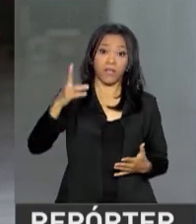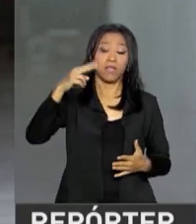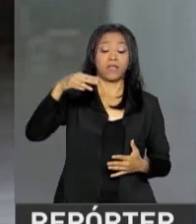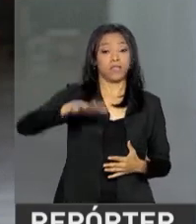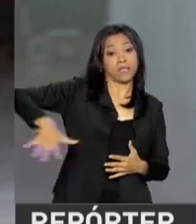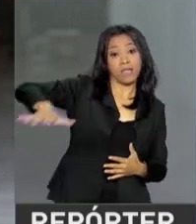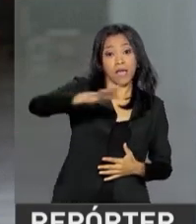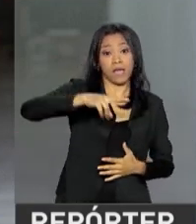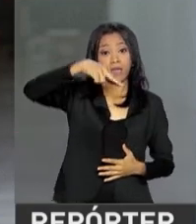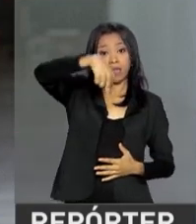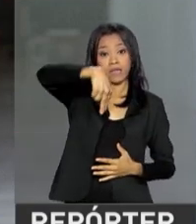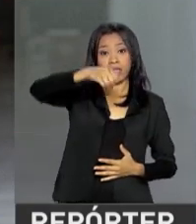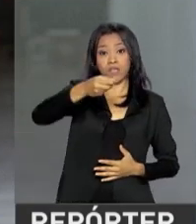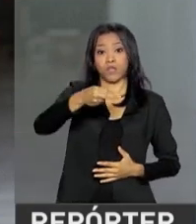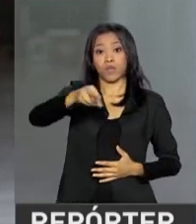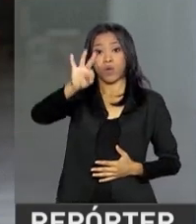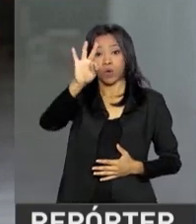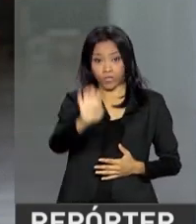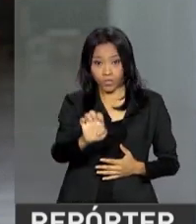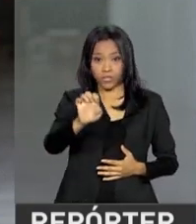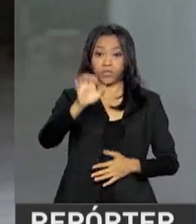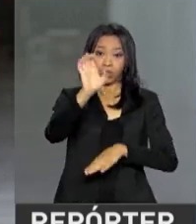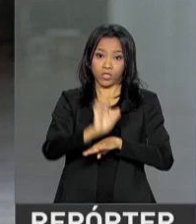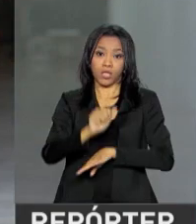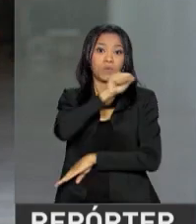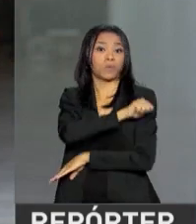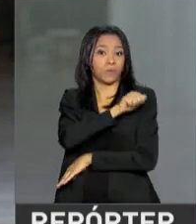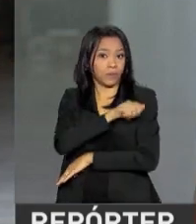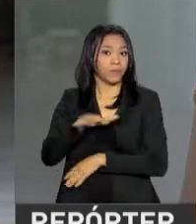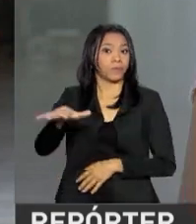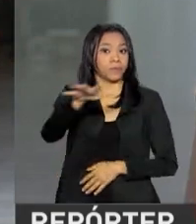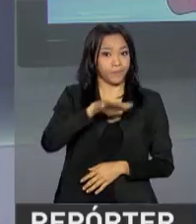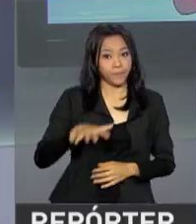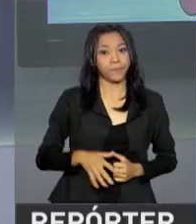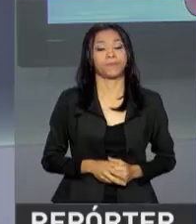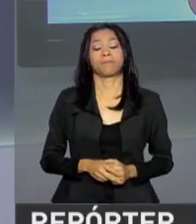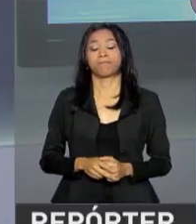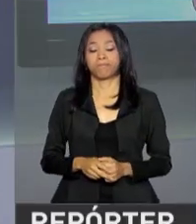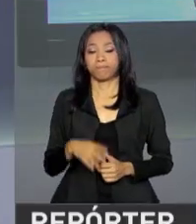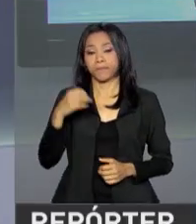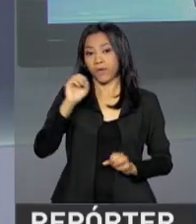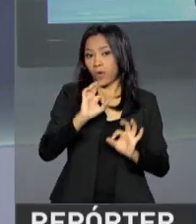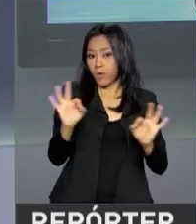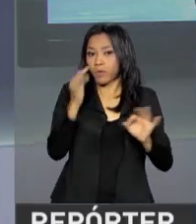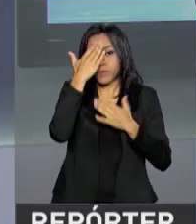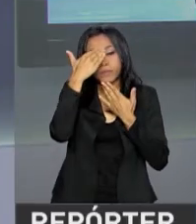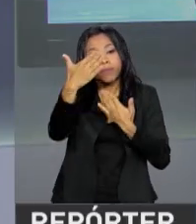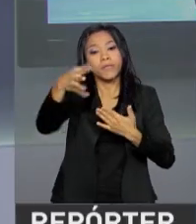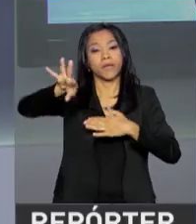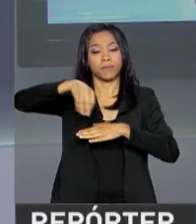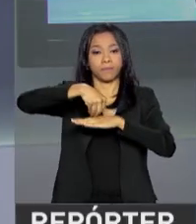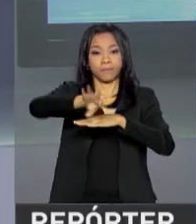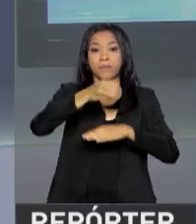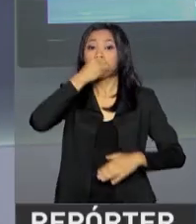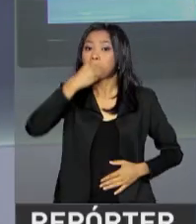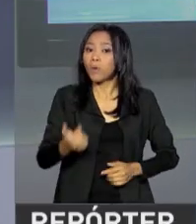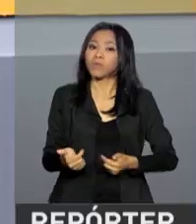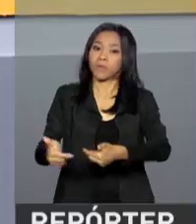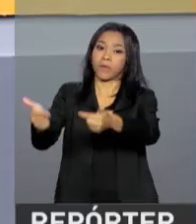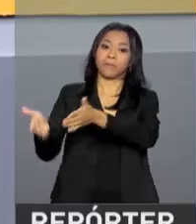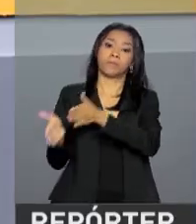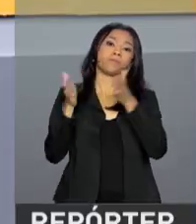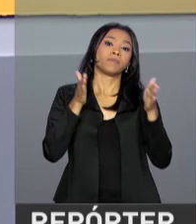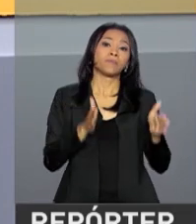agentes já ocupam várias regiões do estado roberto está ótimo obrigado ana pelas informações bom trabalho para você